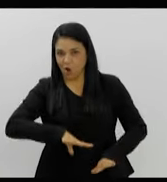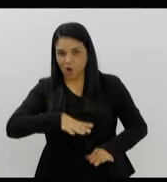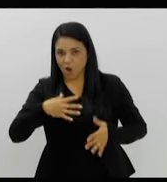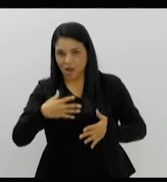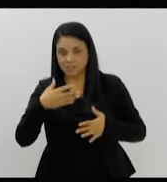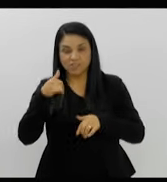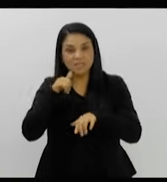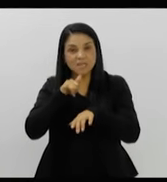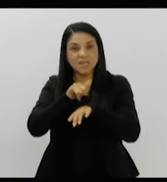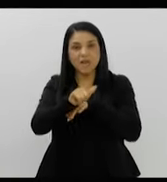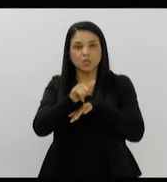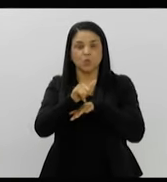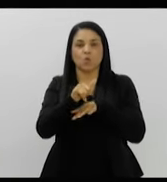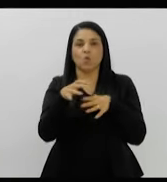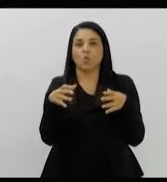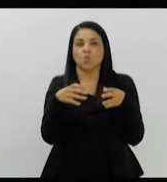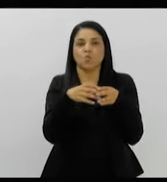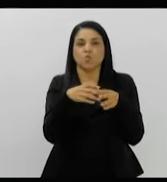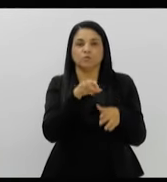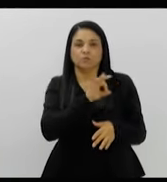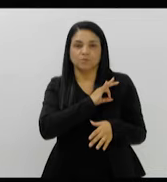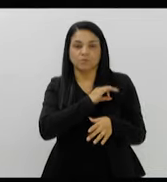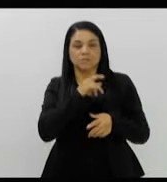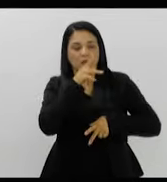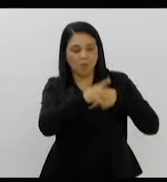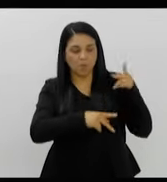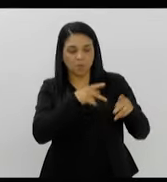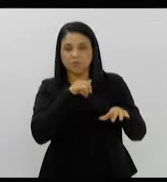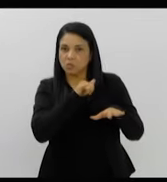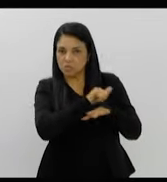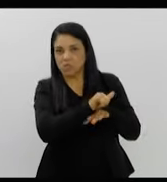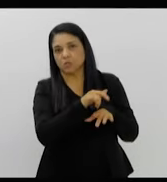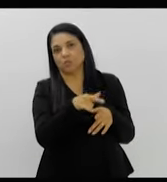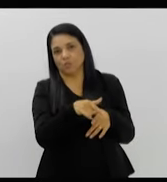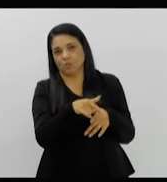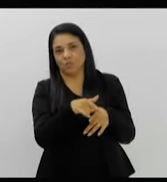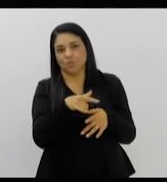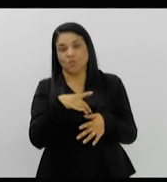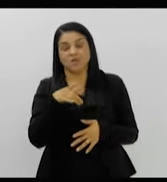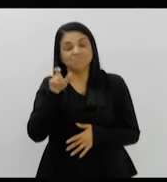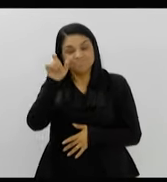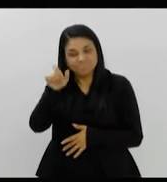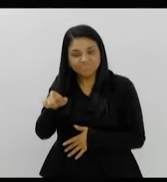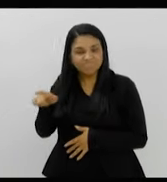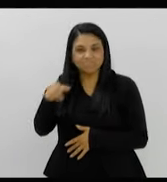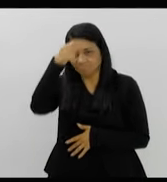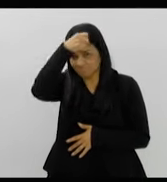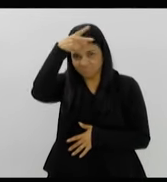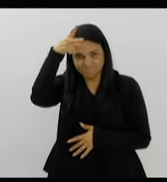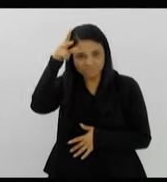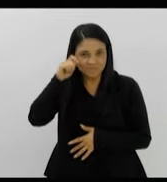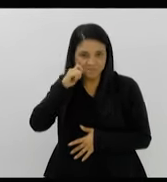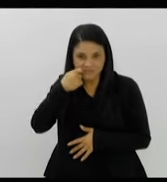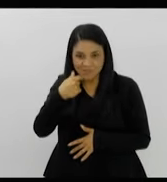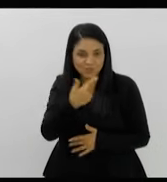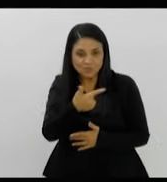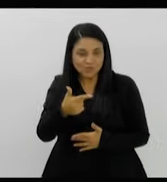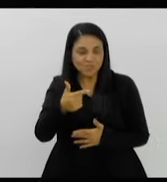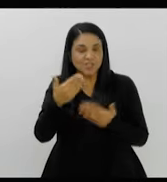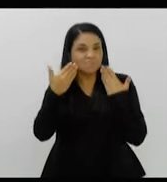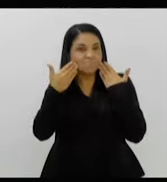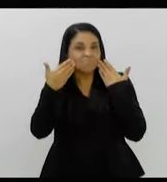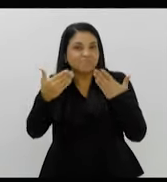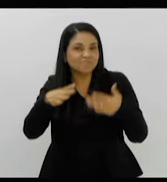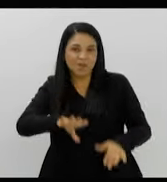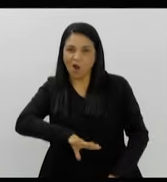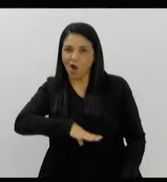policiais como também a população do estado do Rio de Janeiro ele não tinha coragem de criticar publicamente porque ele